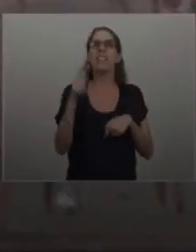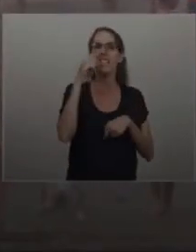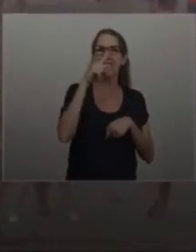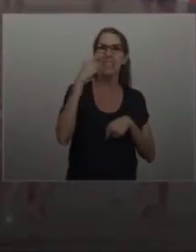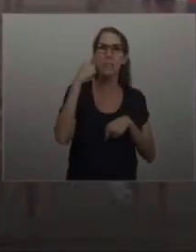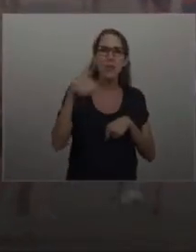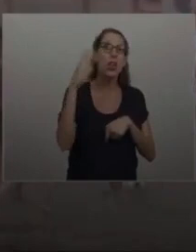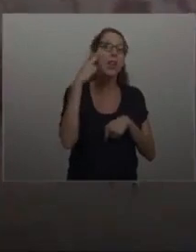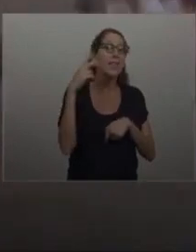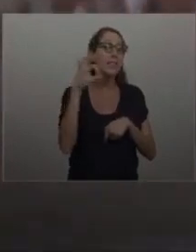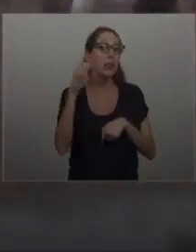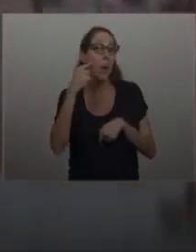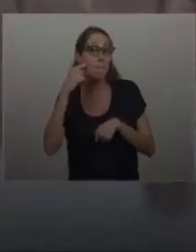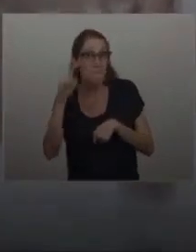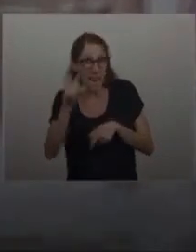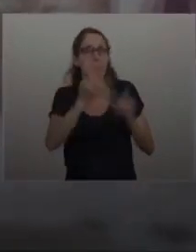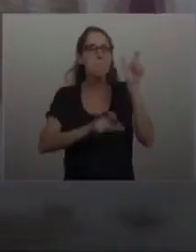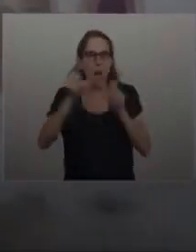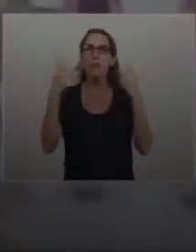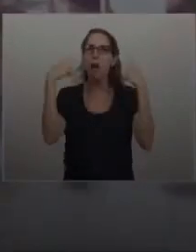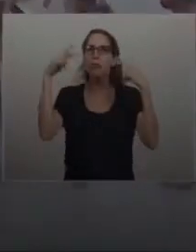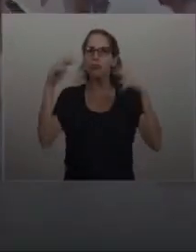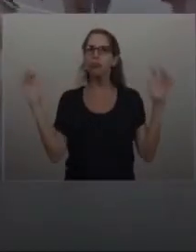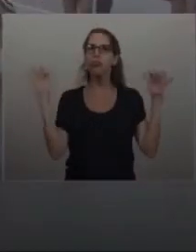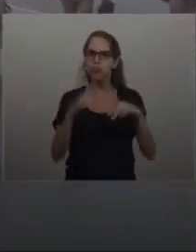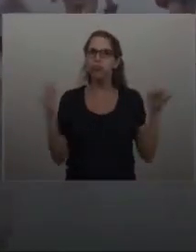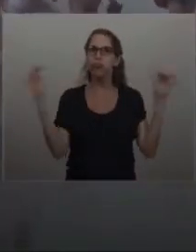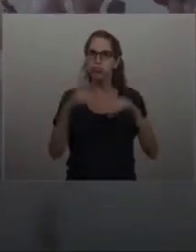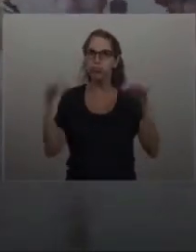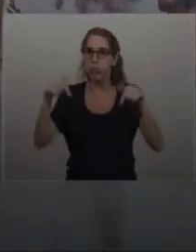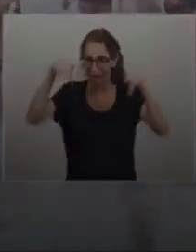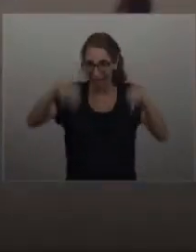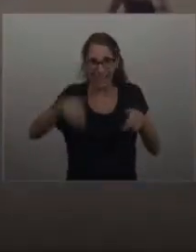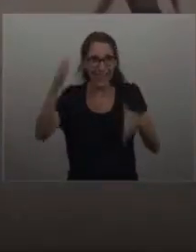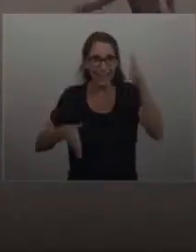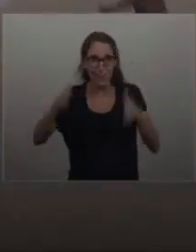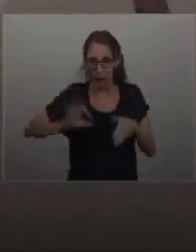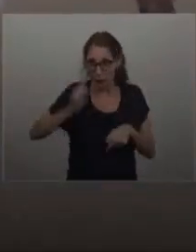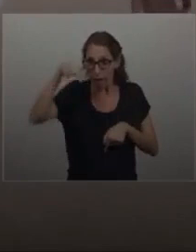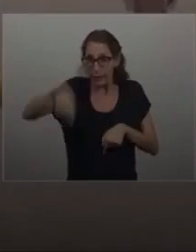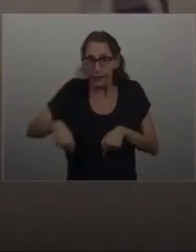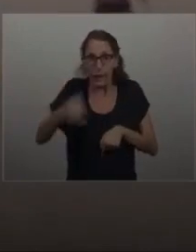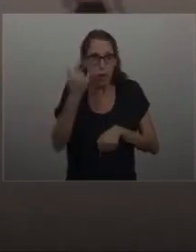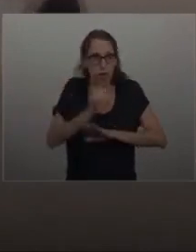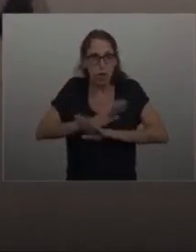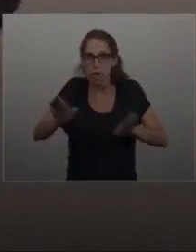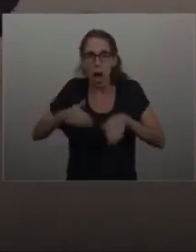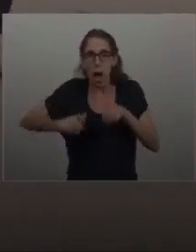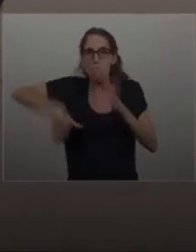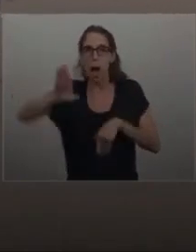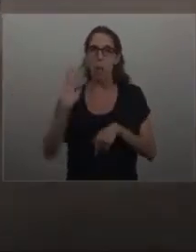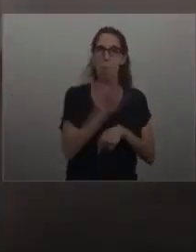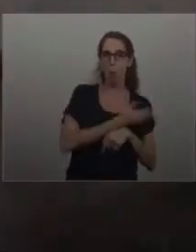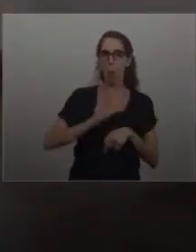7.900.000 turistas. Esta temporada está superando a esta altura, a mitad de enero, todos los